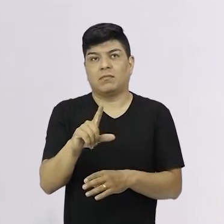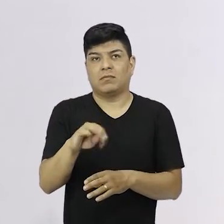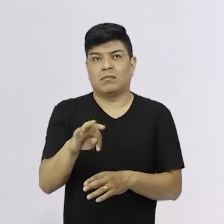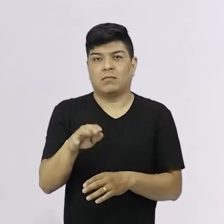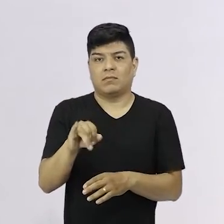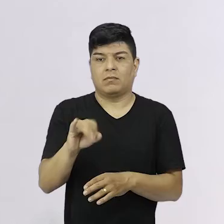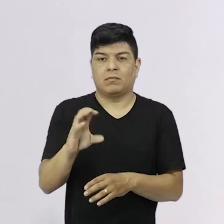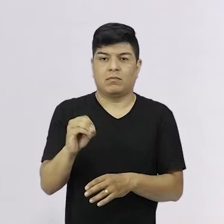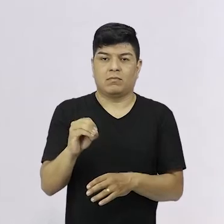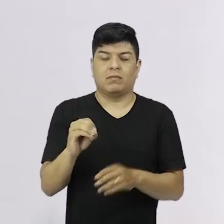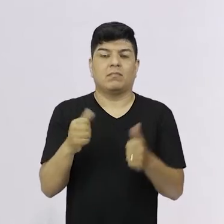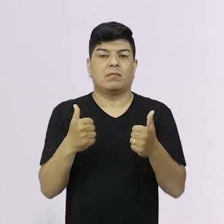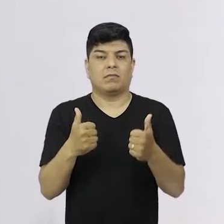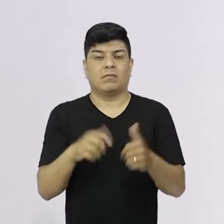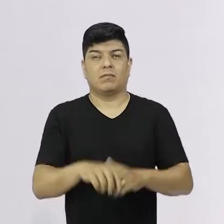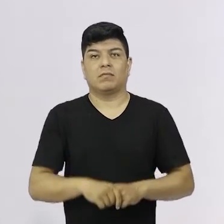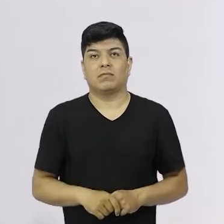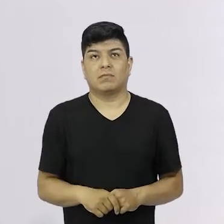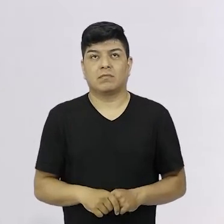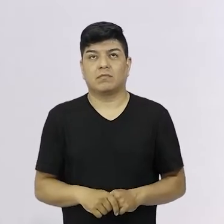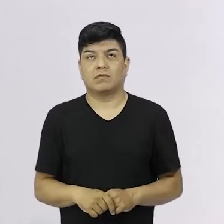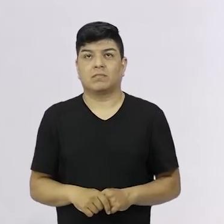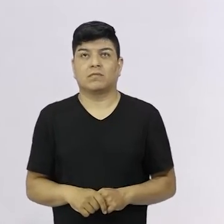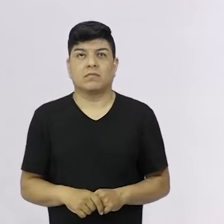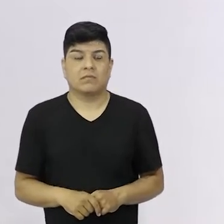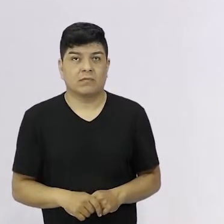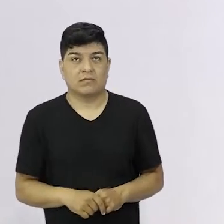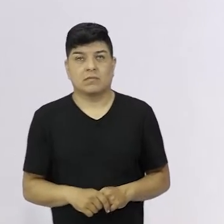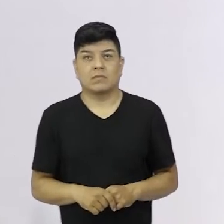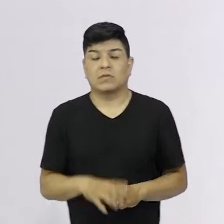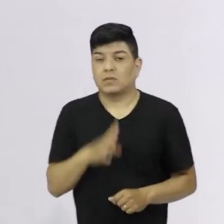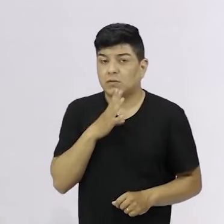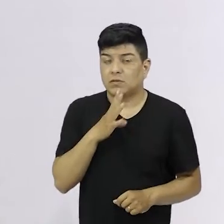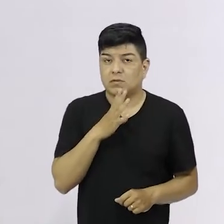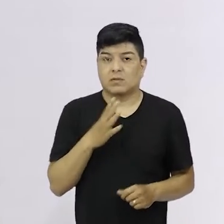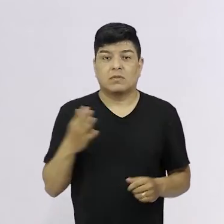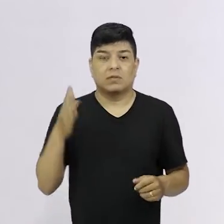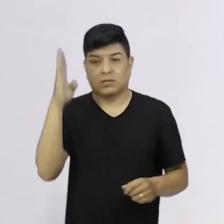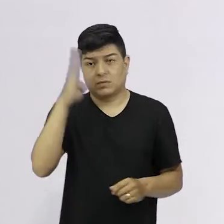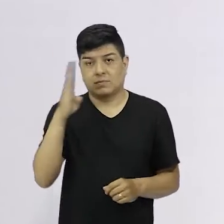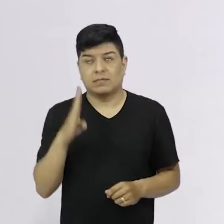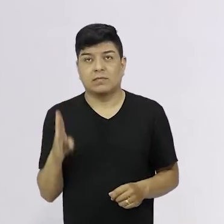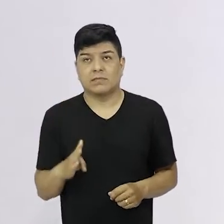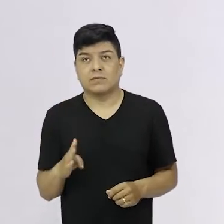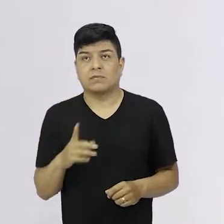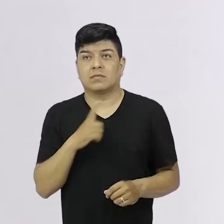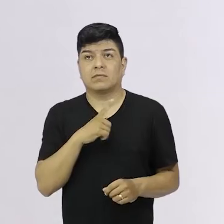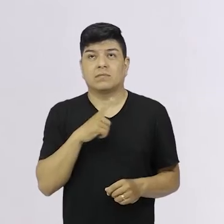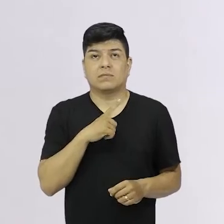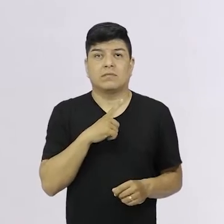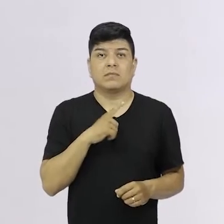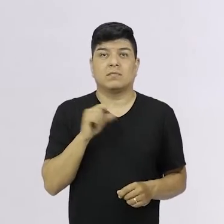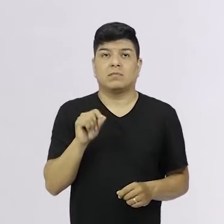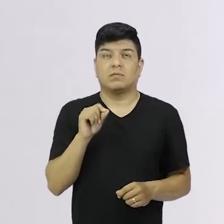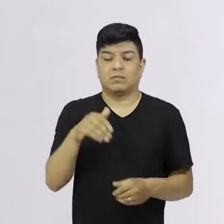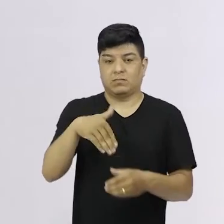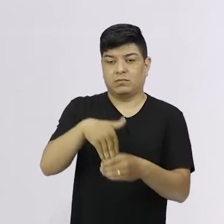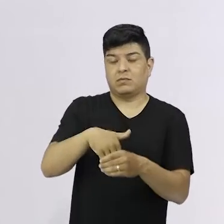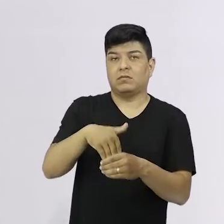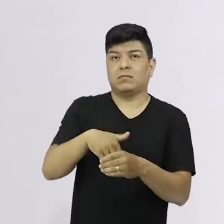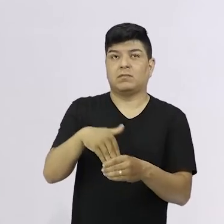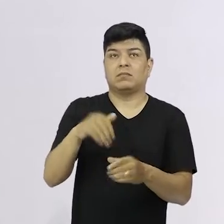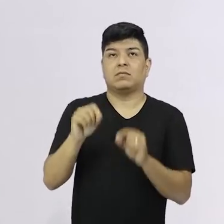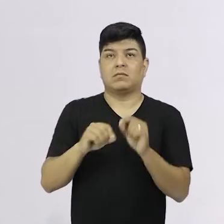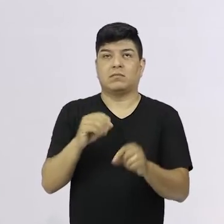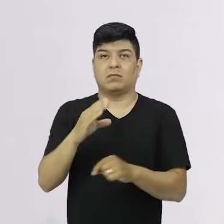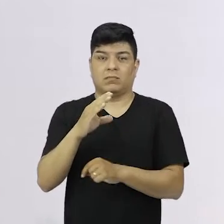dessa relação, tá bom, pessoal? Pessoal, um termo muito conhecido na história do Brasil, que a gente tem quando se fala de eleições, é o voto